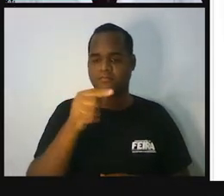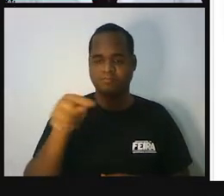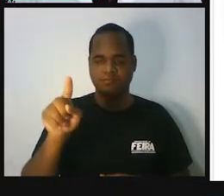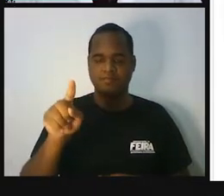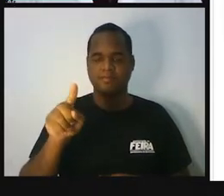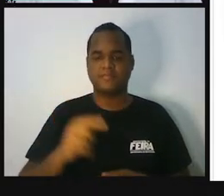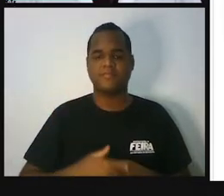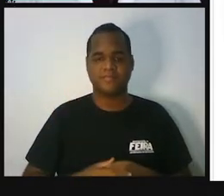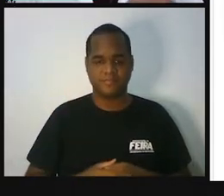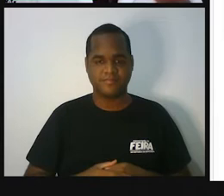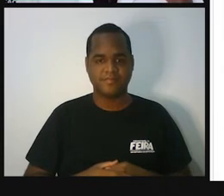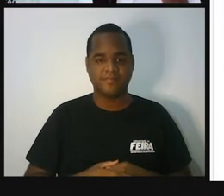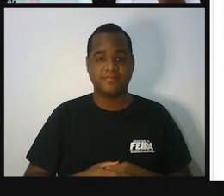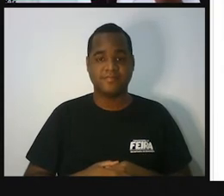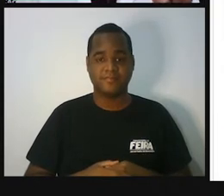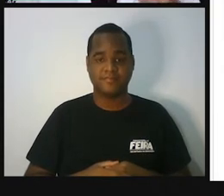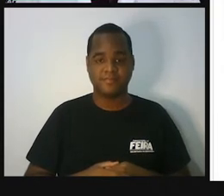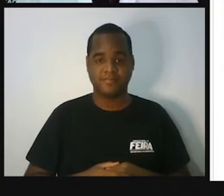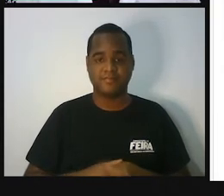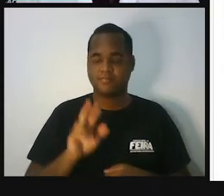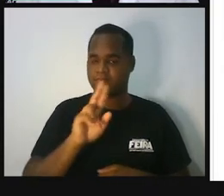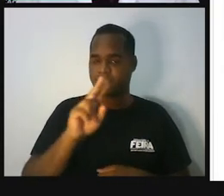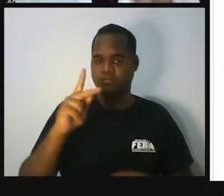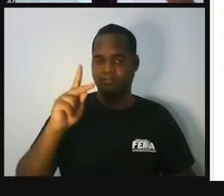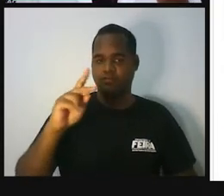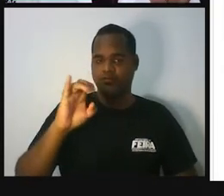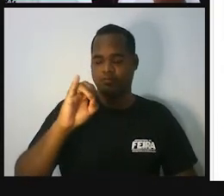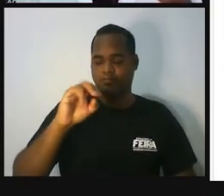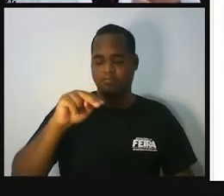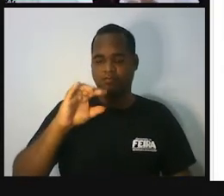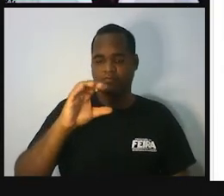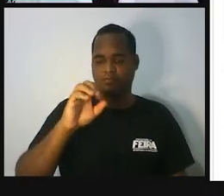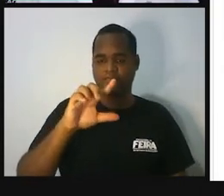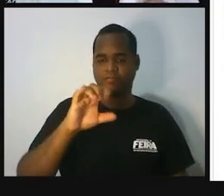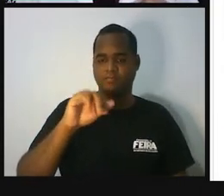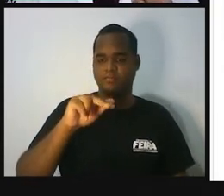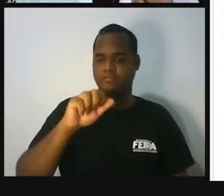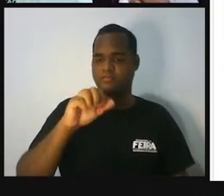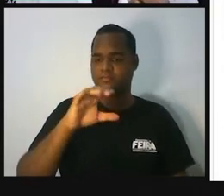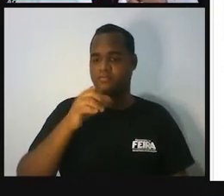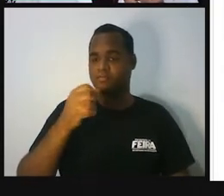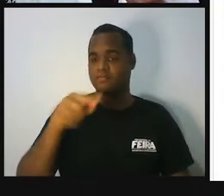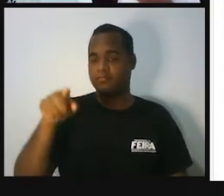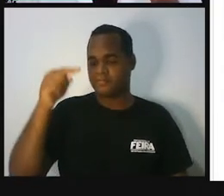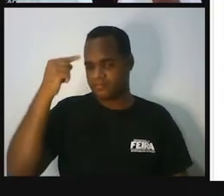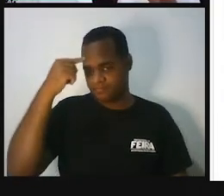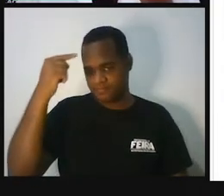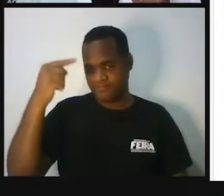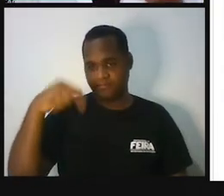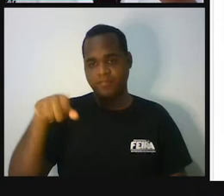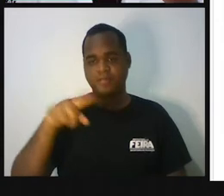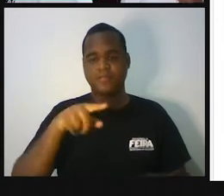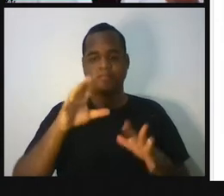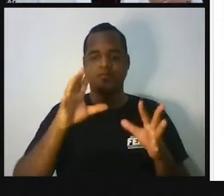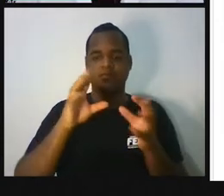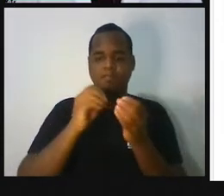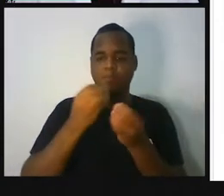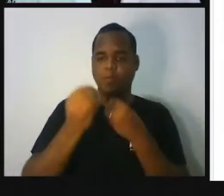é isso que eu estou chamando de inclinação já é uma ideia para a gente entender